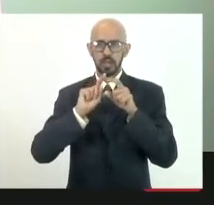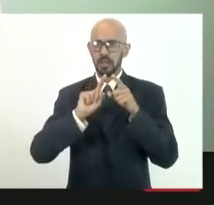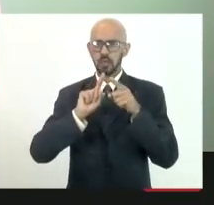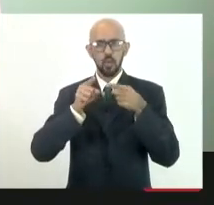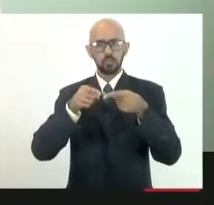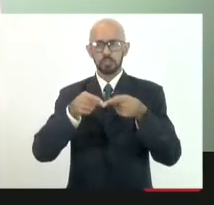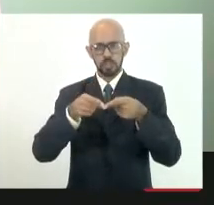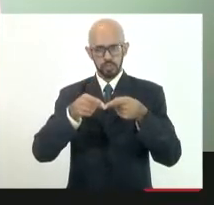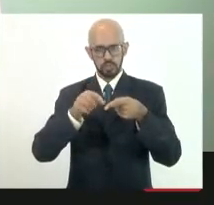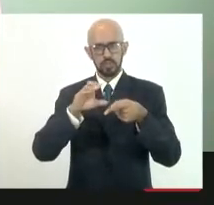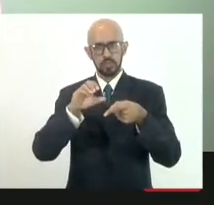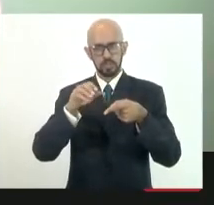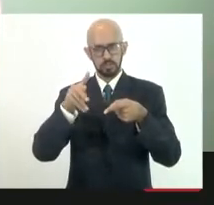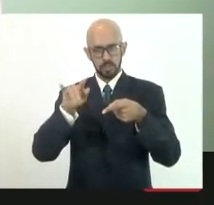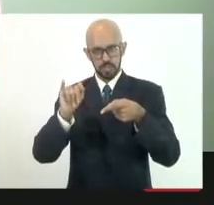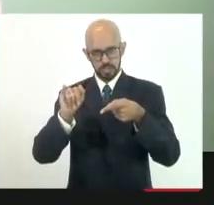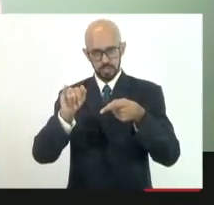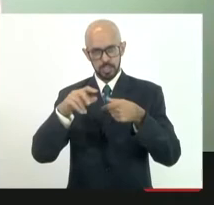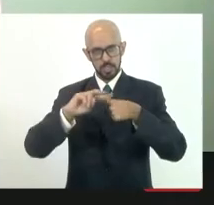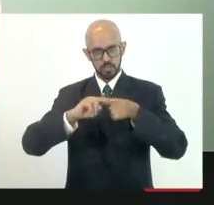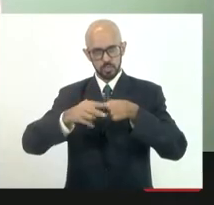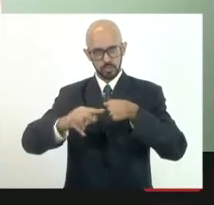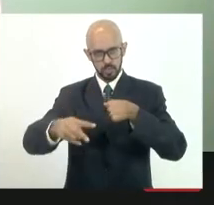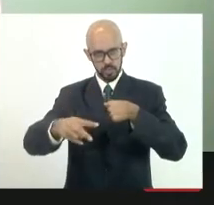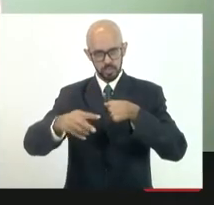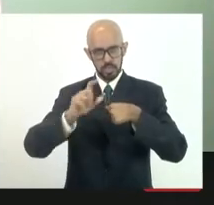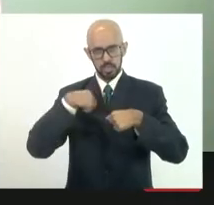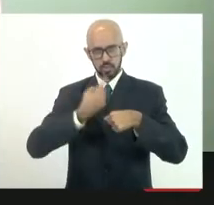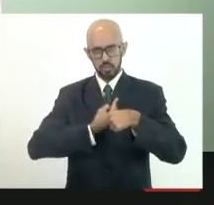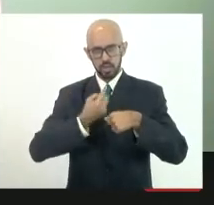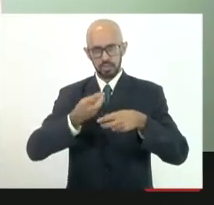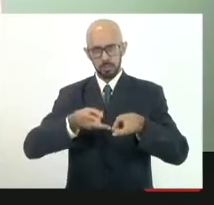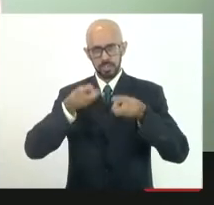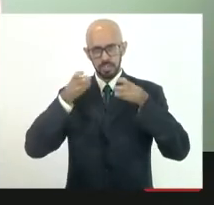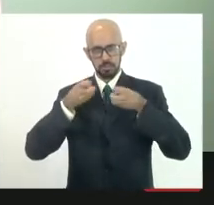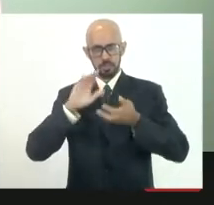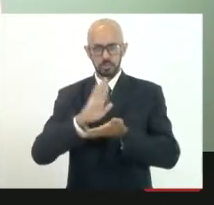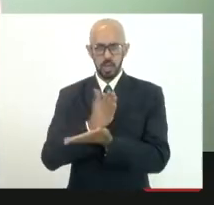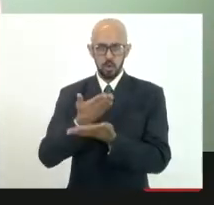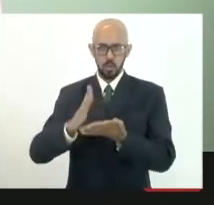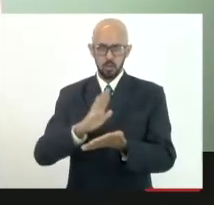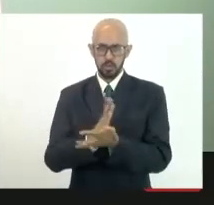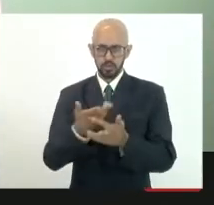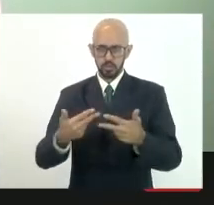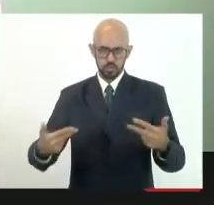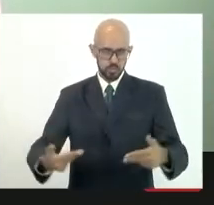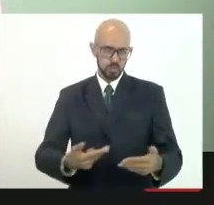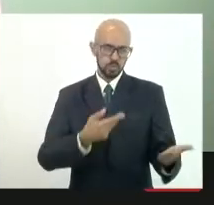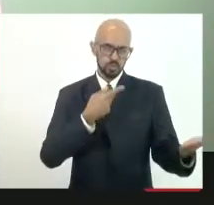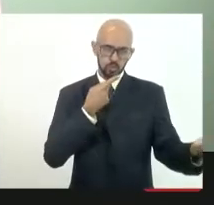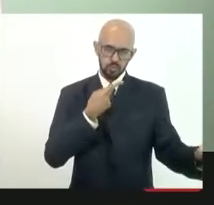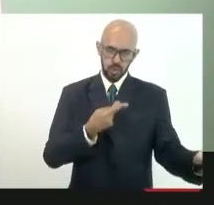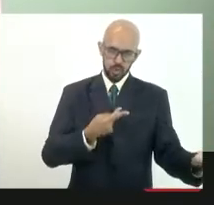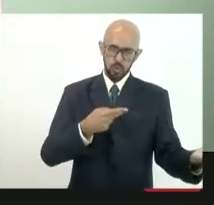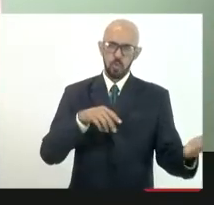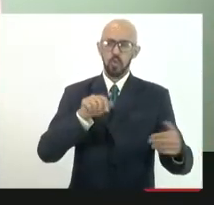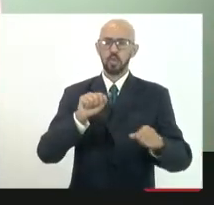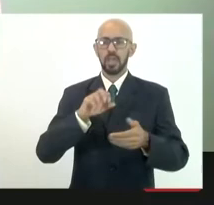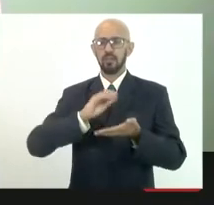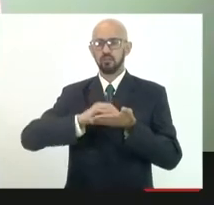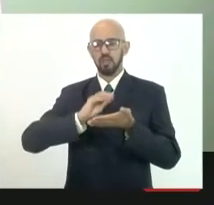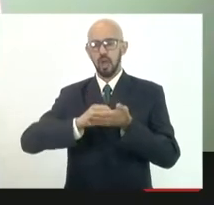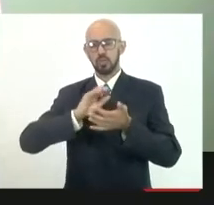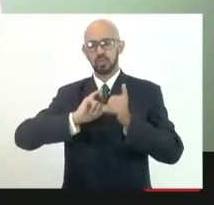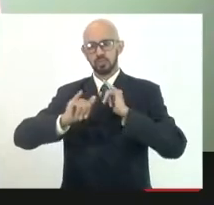Júlio. Eu acho que a gente já identificou algumas questões abordadas pelo senhor, a ausência de